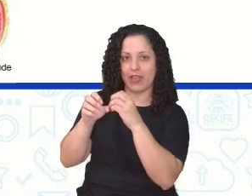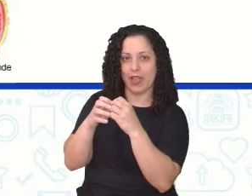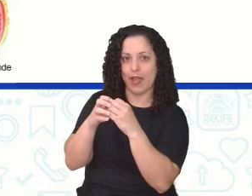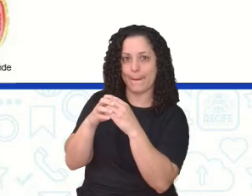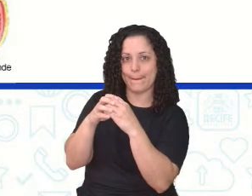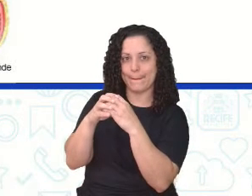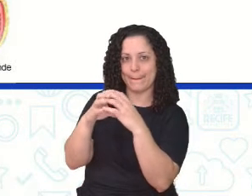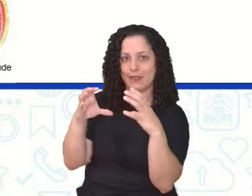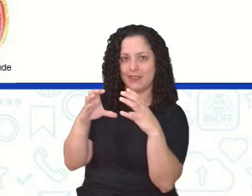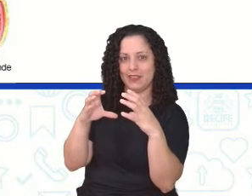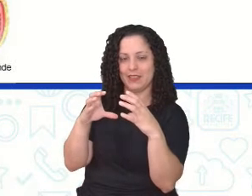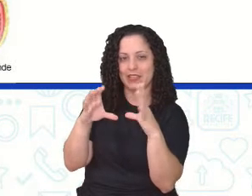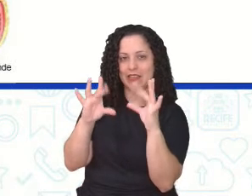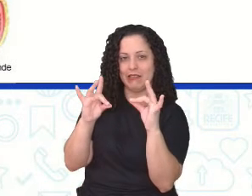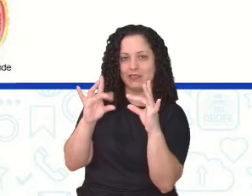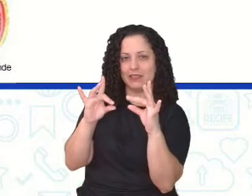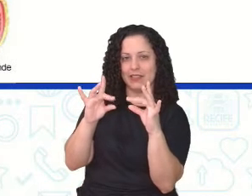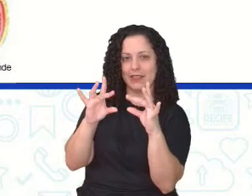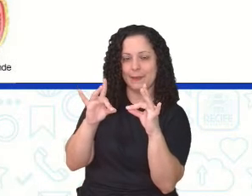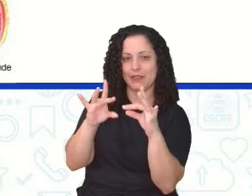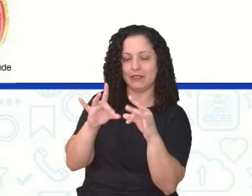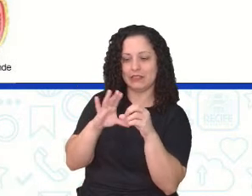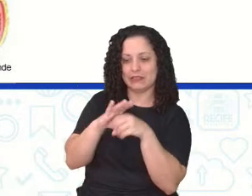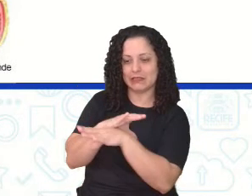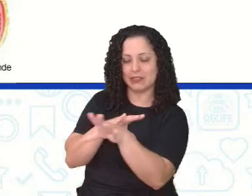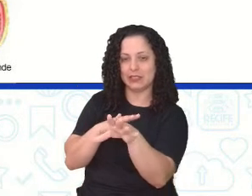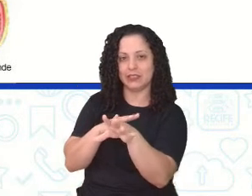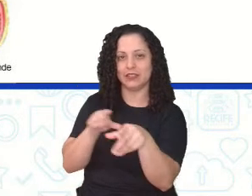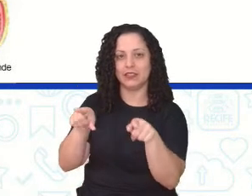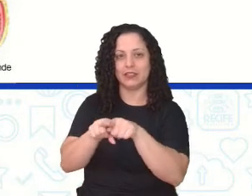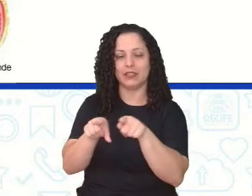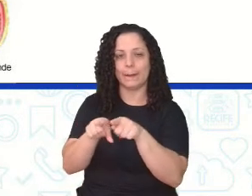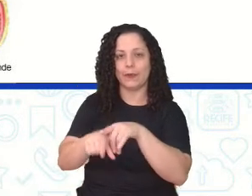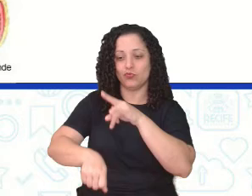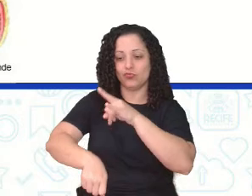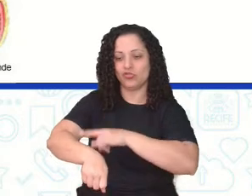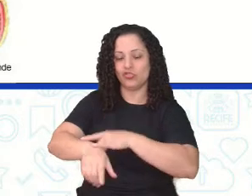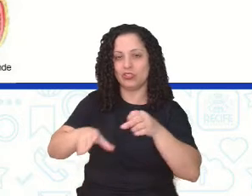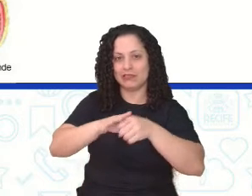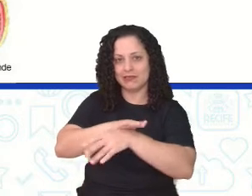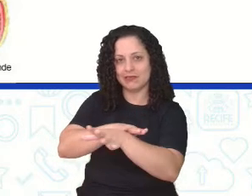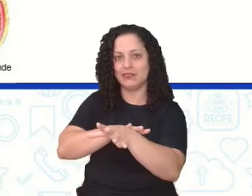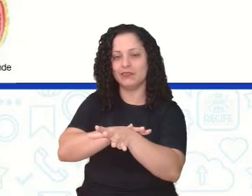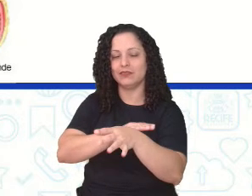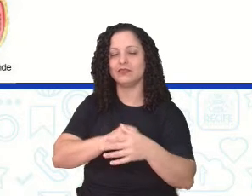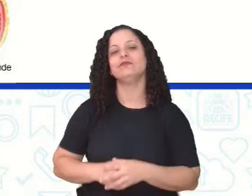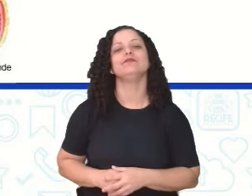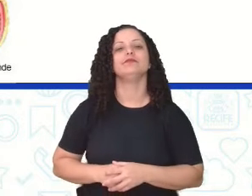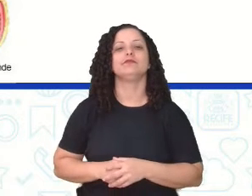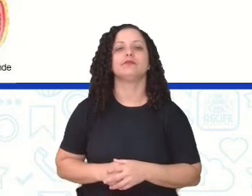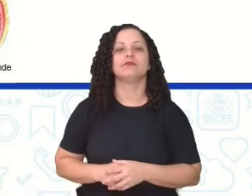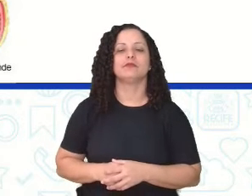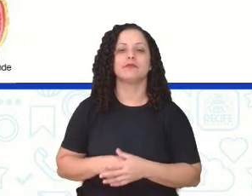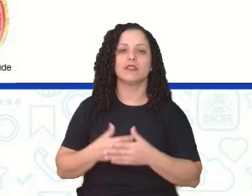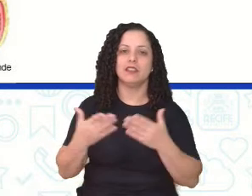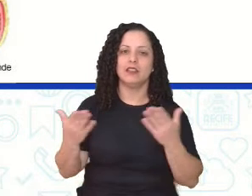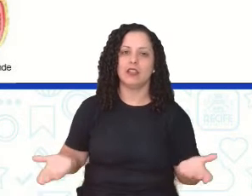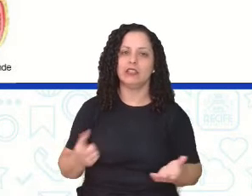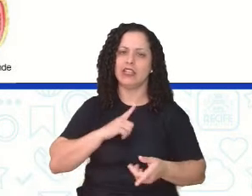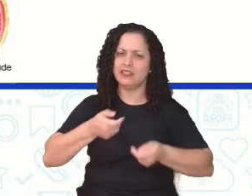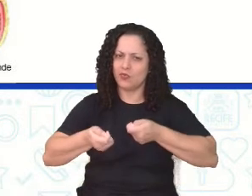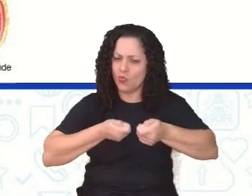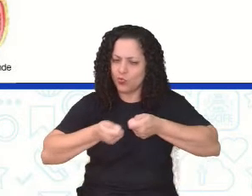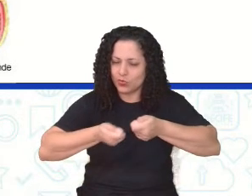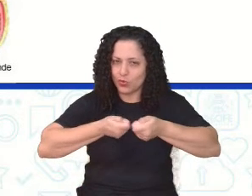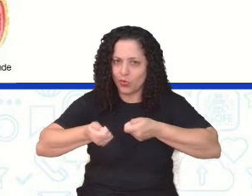do sêmen e da urina. Então, ele tem um certo controle disso aí. Junto aí, ele vai fazer com que haja